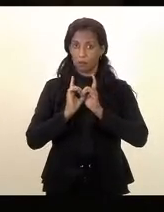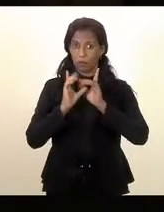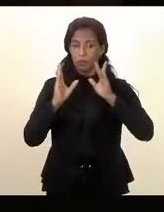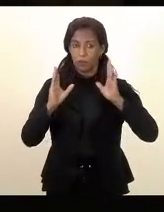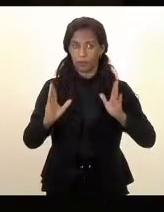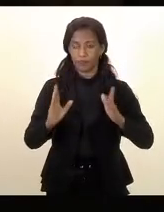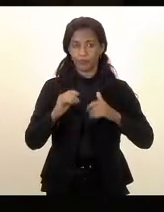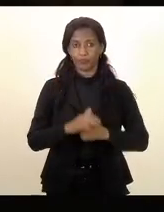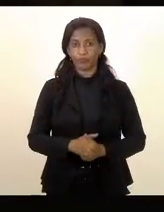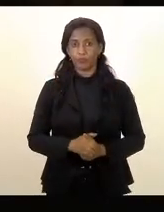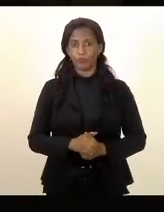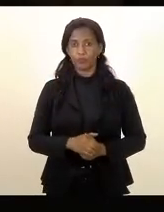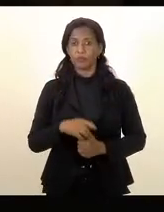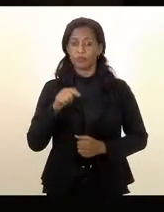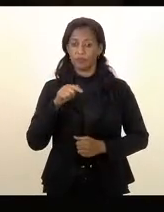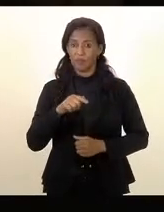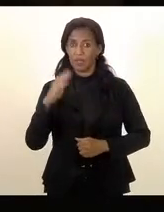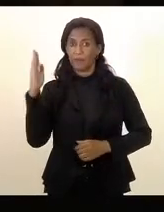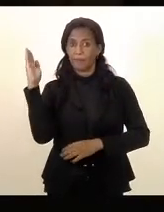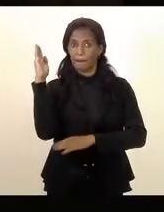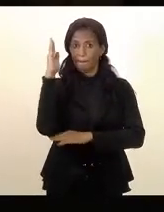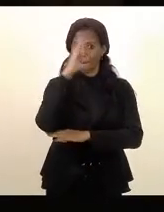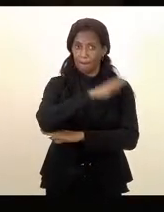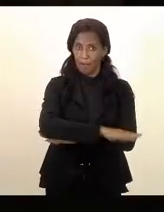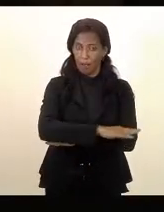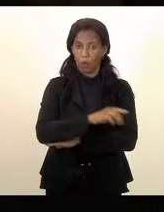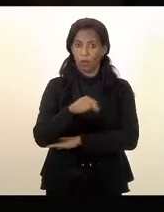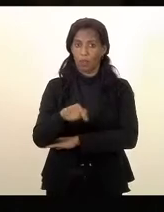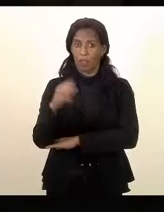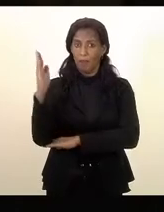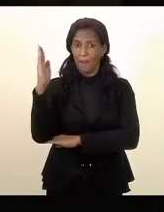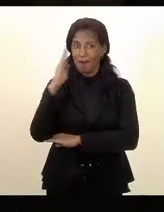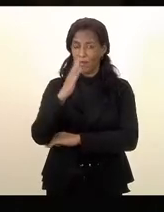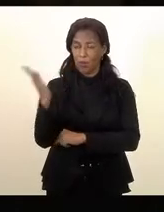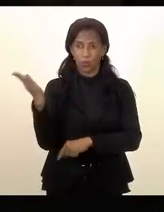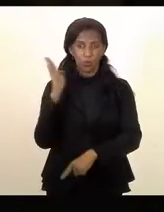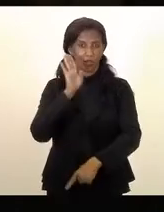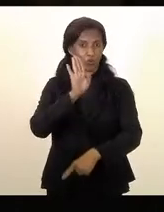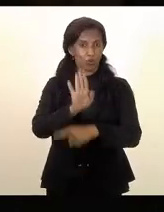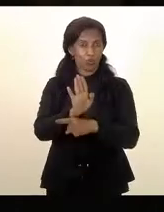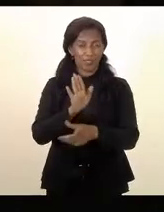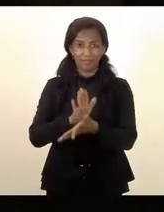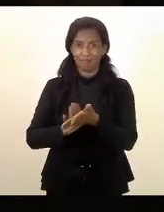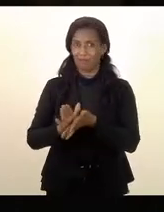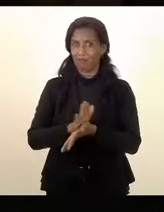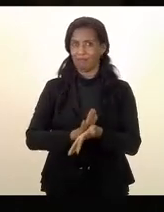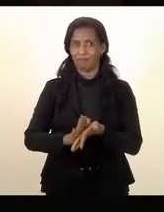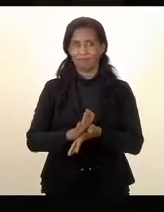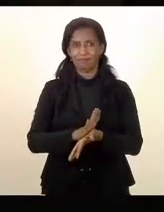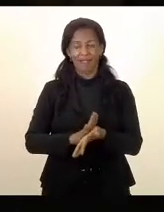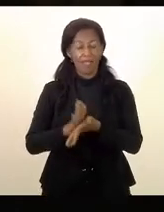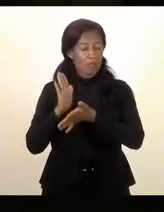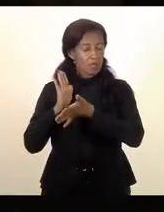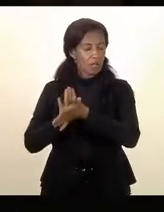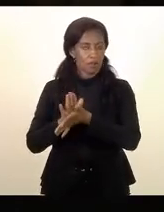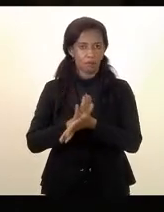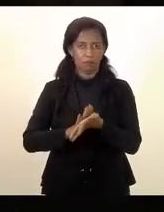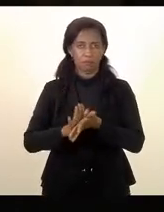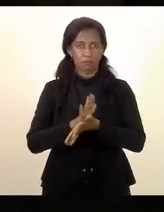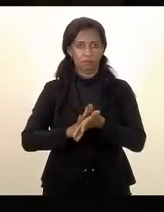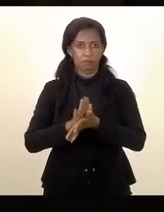este mal que é um mal que não contribui em nada em nada